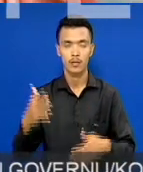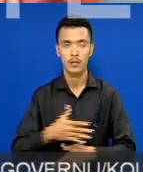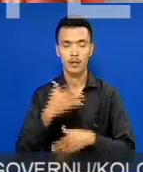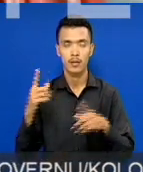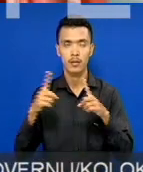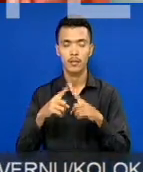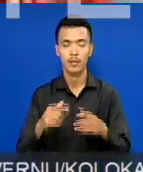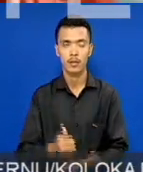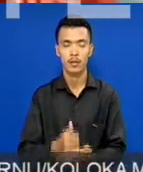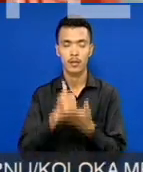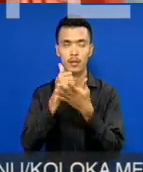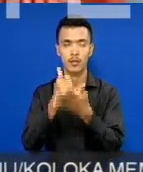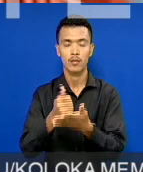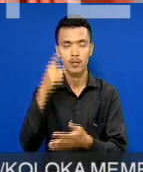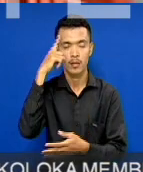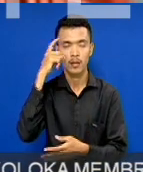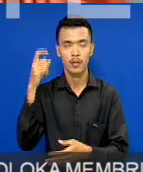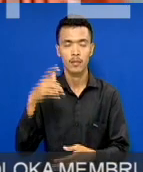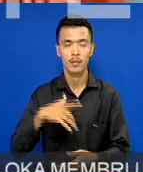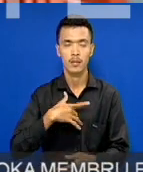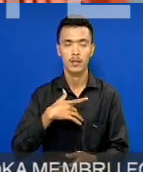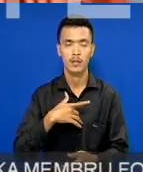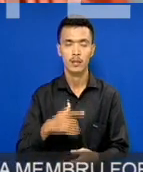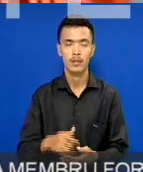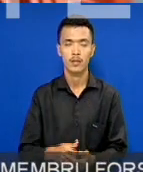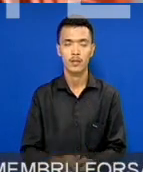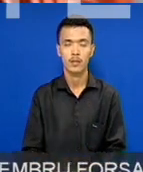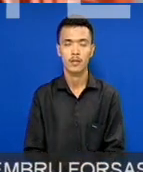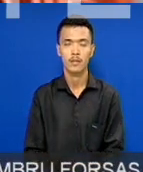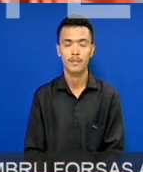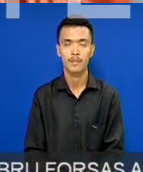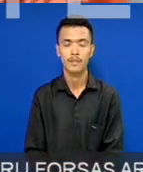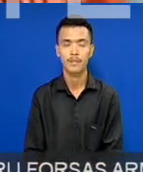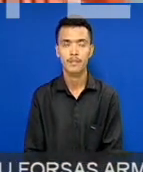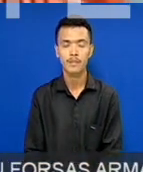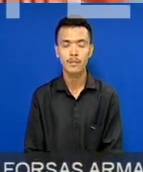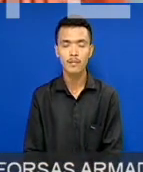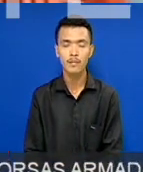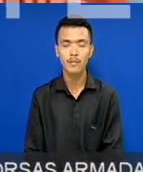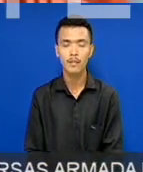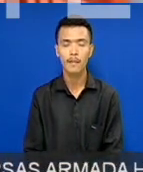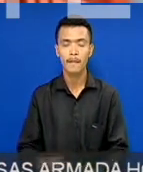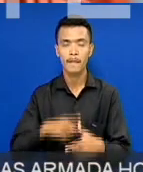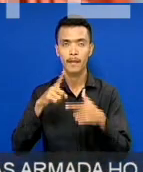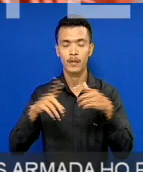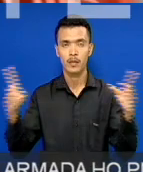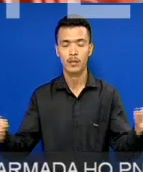a intervenção de Irané. Também sinto essa intervenção mais rápida, depois de acontecer a